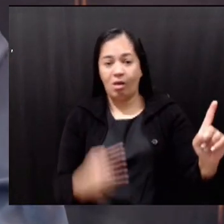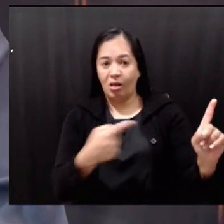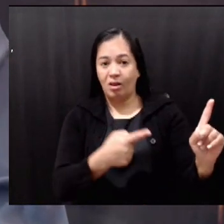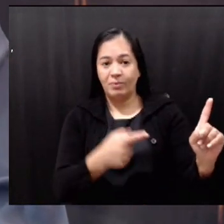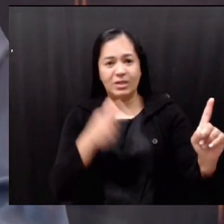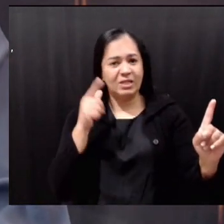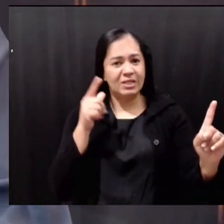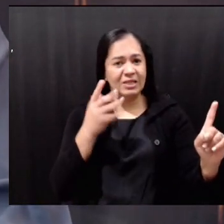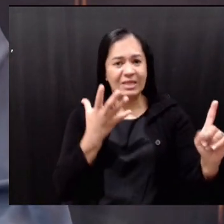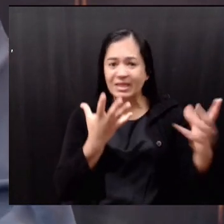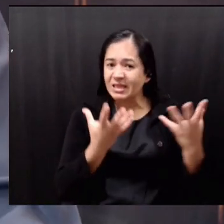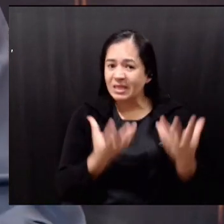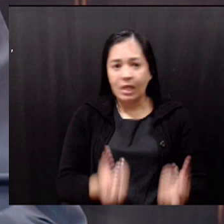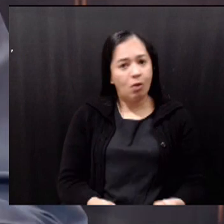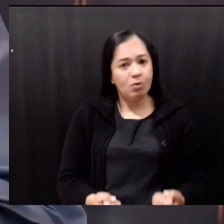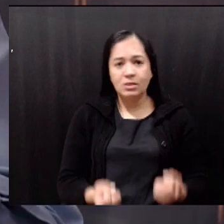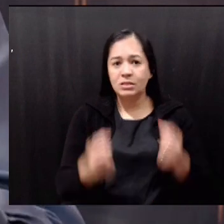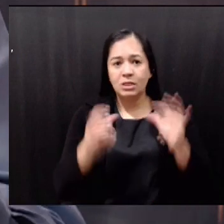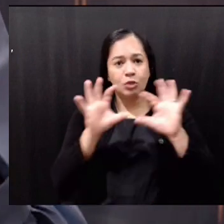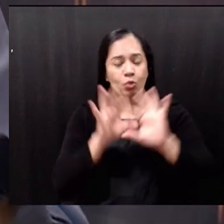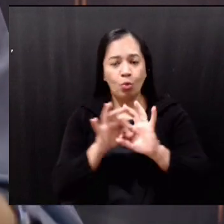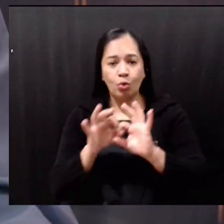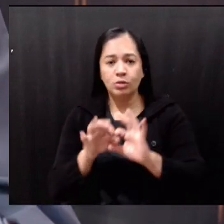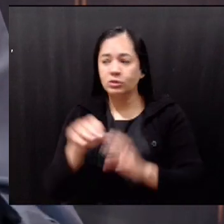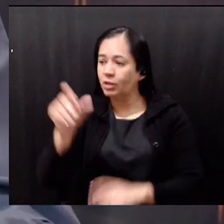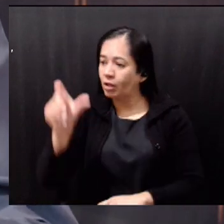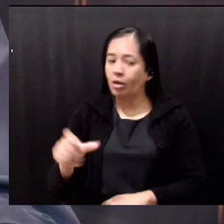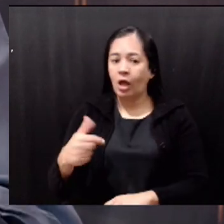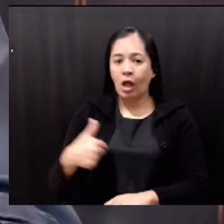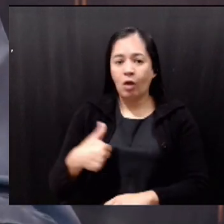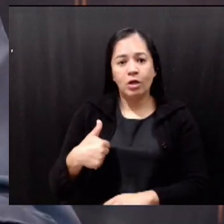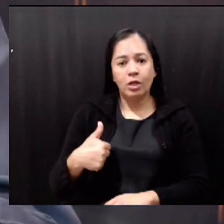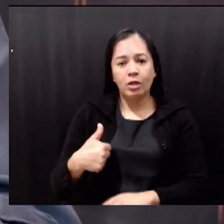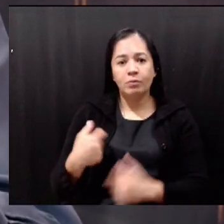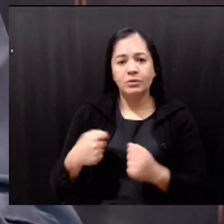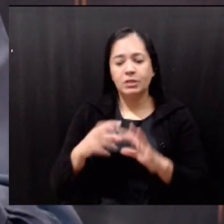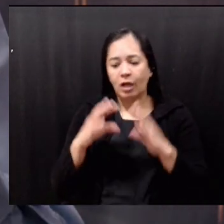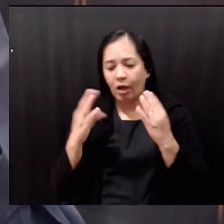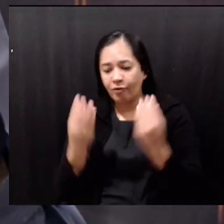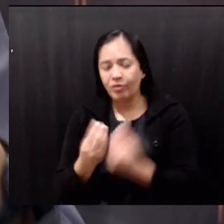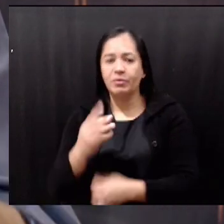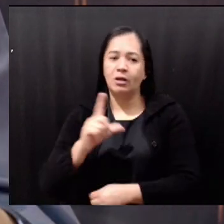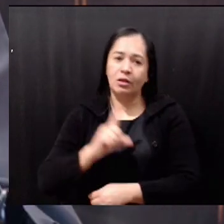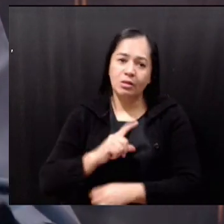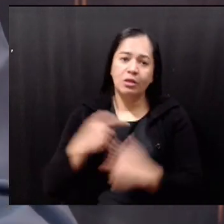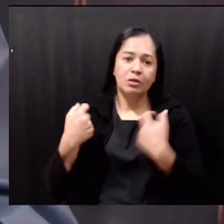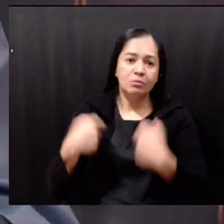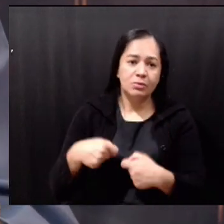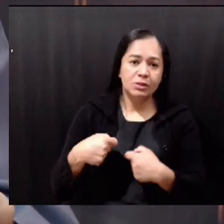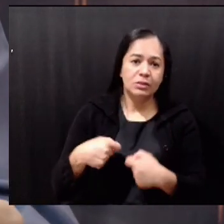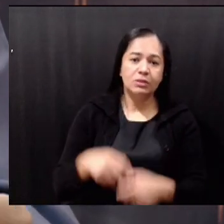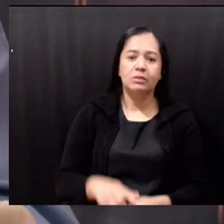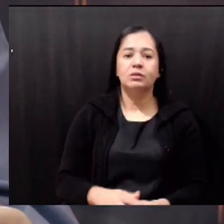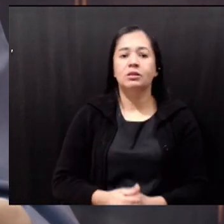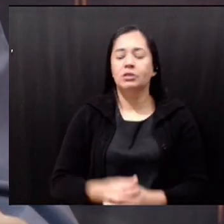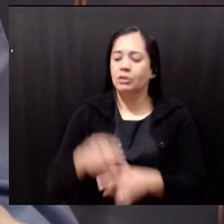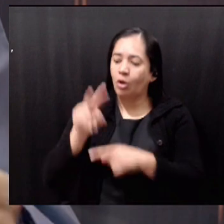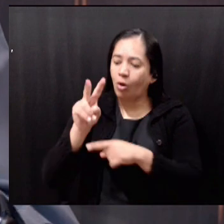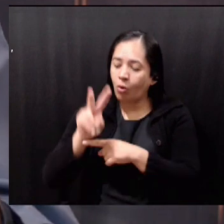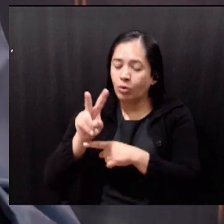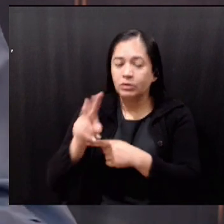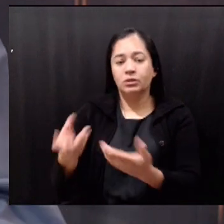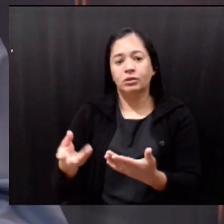contexto, né, de que, poxa, agora a pessoa tem a família dela, ela precisa cuidar, talvez ela não vá poder